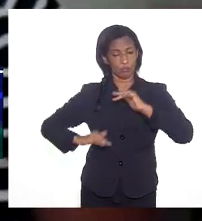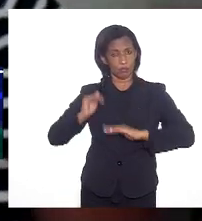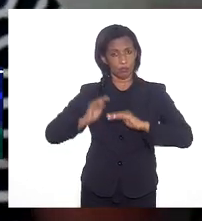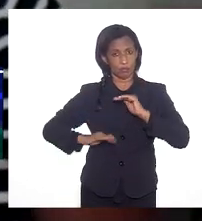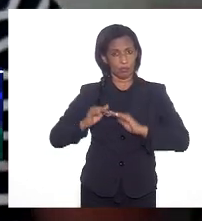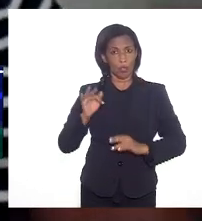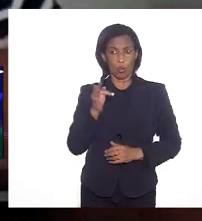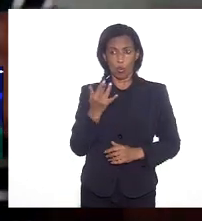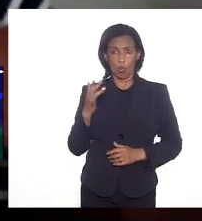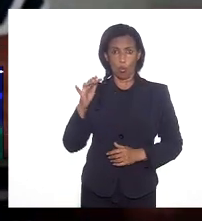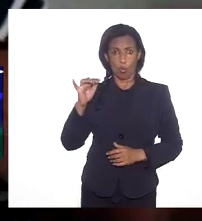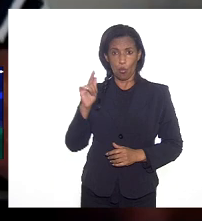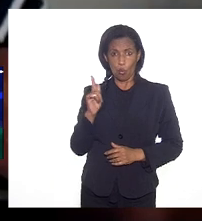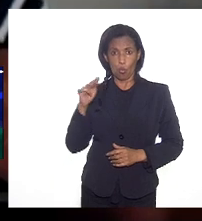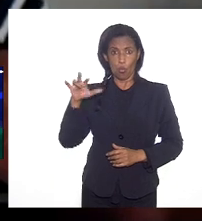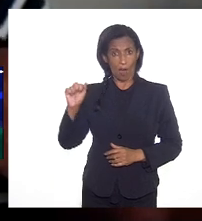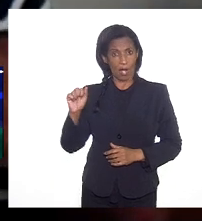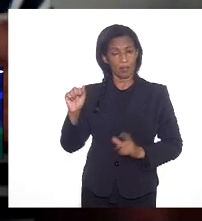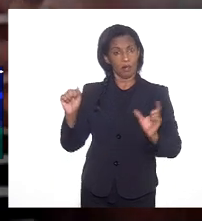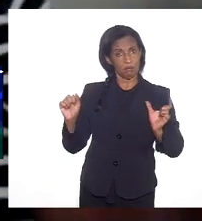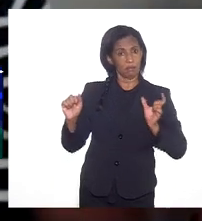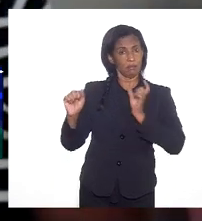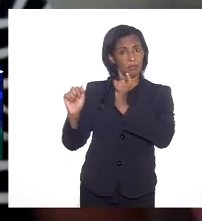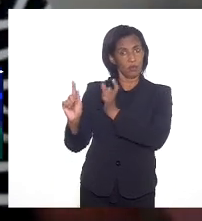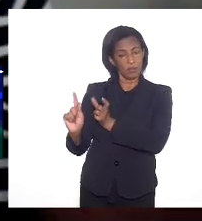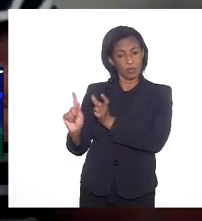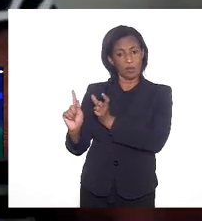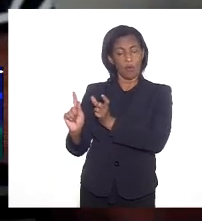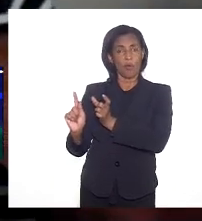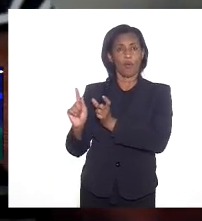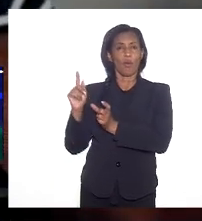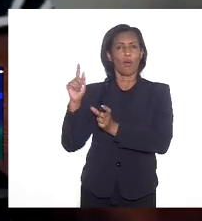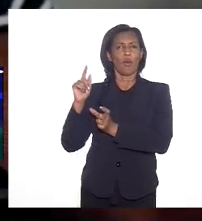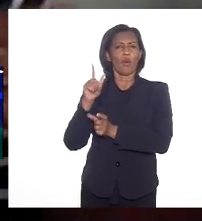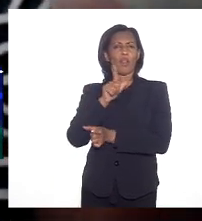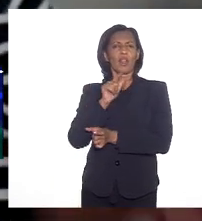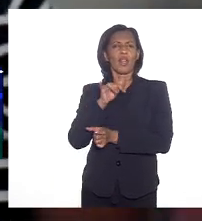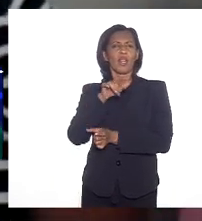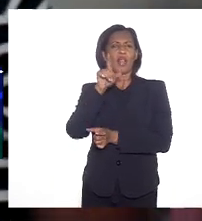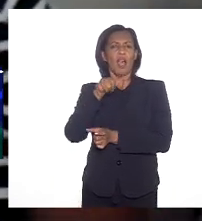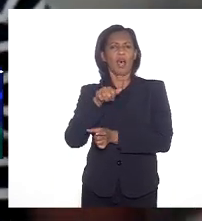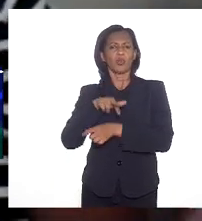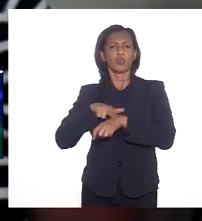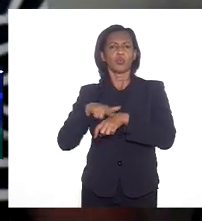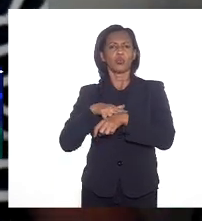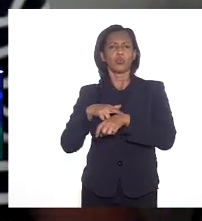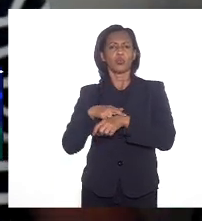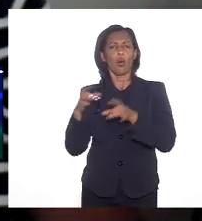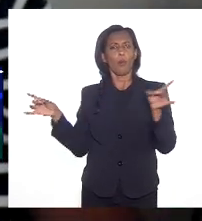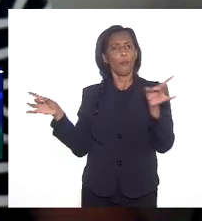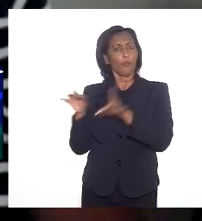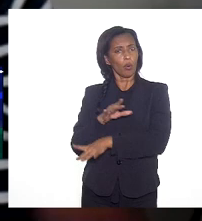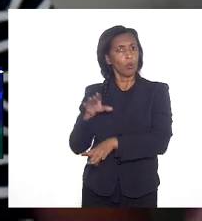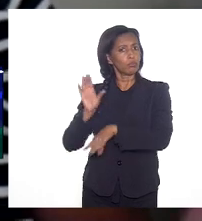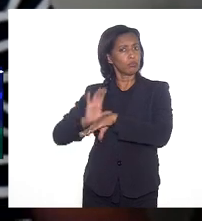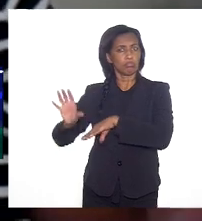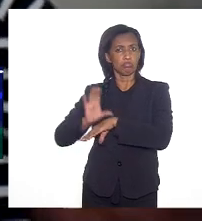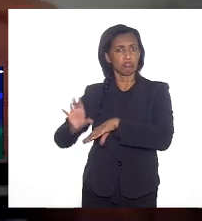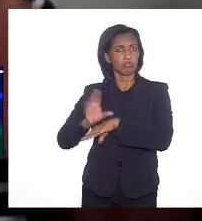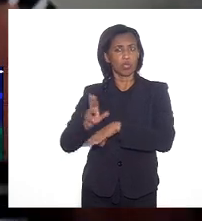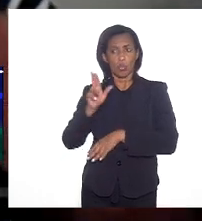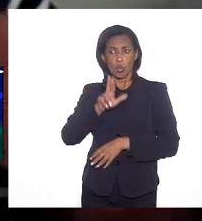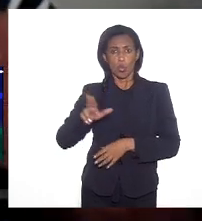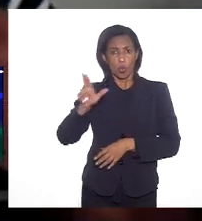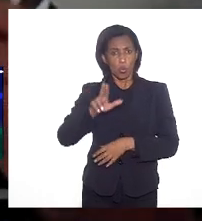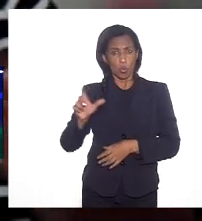municipais qualificados receberão o bóton, lilás, como medida de comprovação da conclusão do curso. O uso